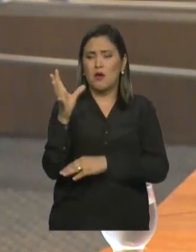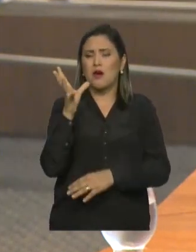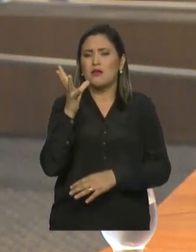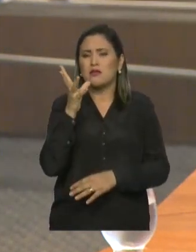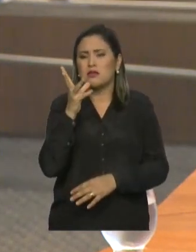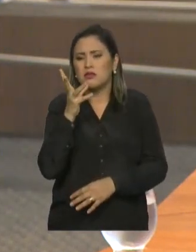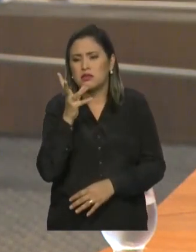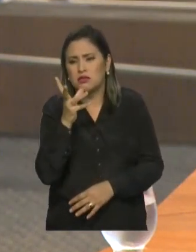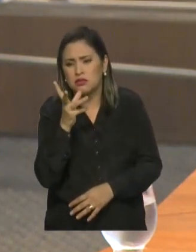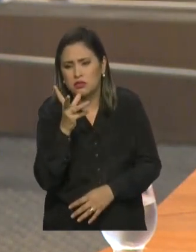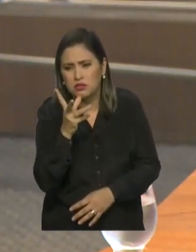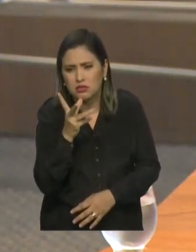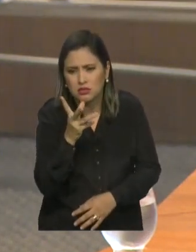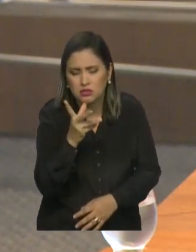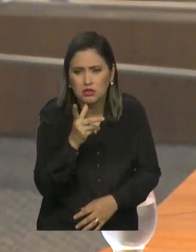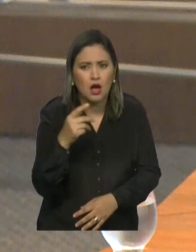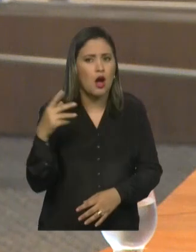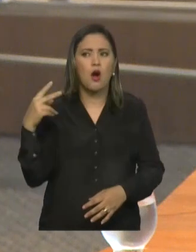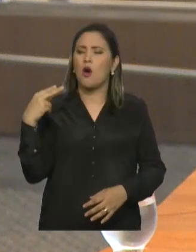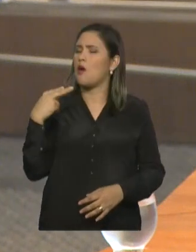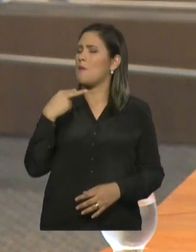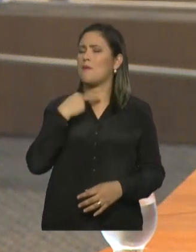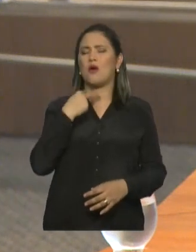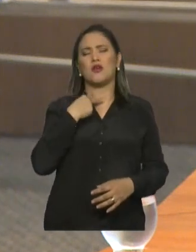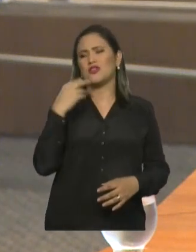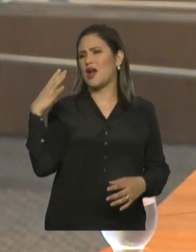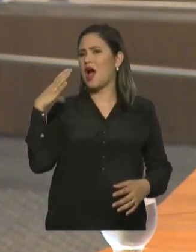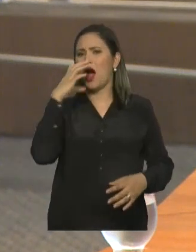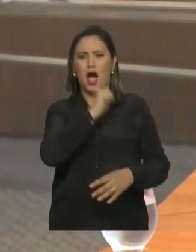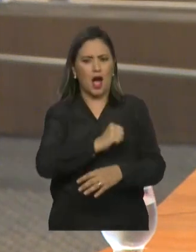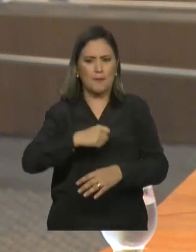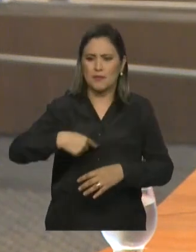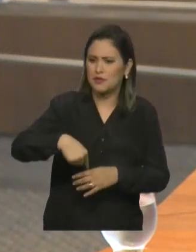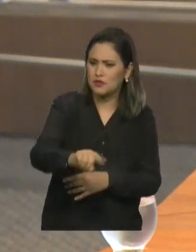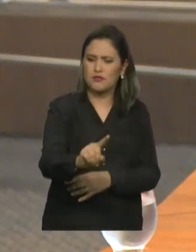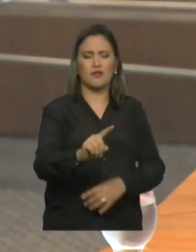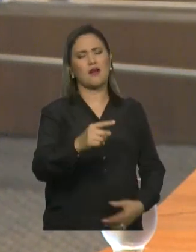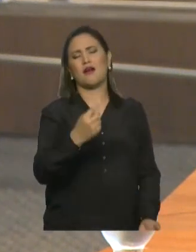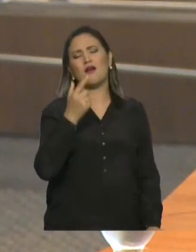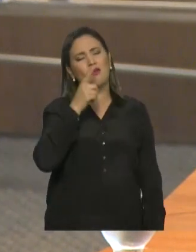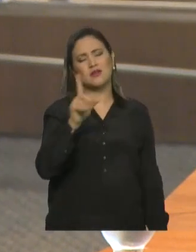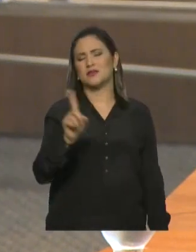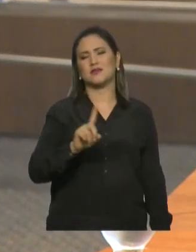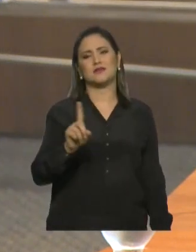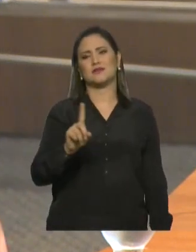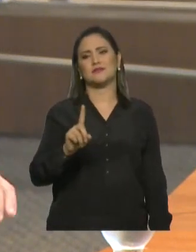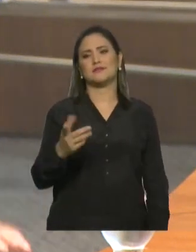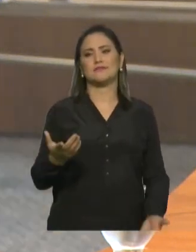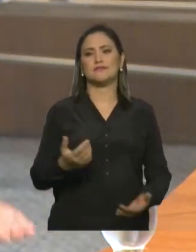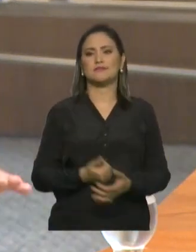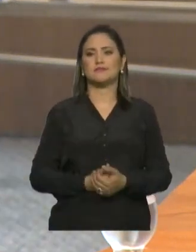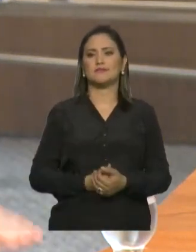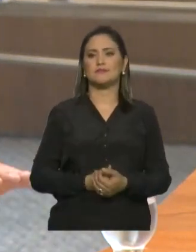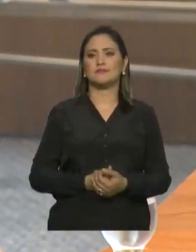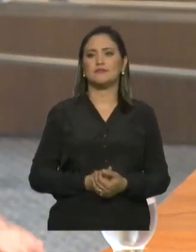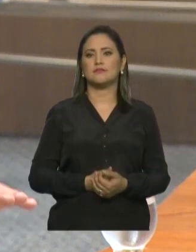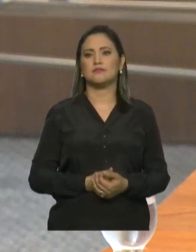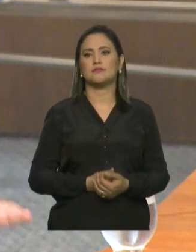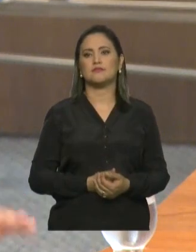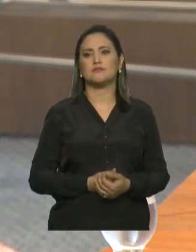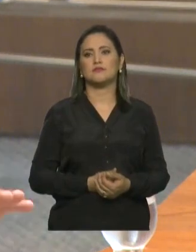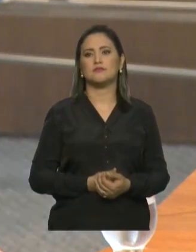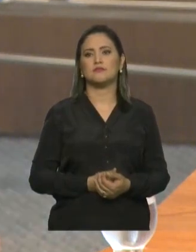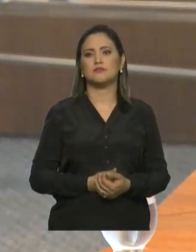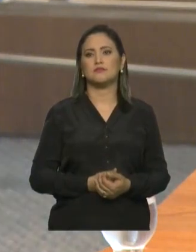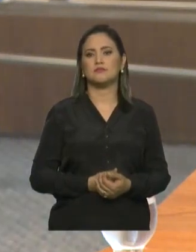essa trajetória no tempo hábil para chegar no hospital aqui em São Luís. Deputado César Pires, quantas e quantas vezes eu